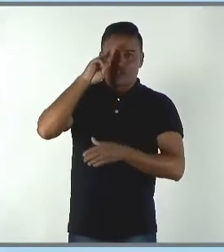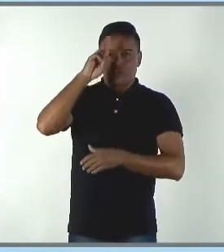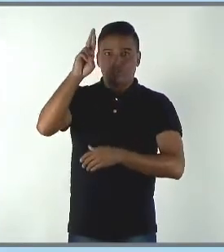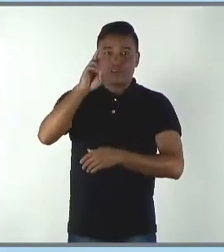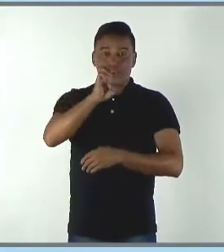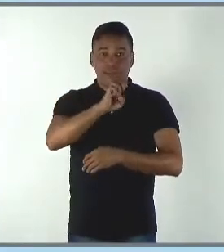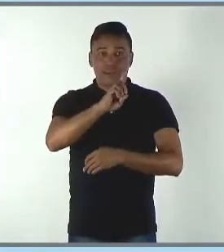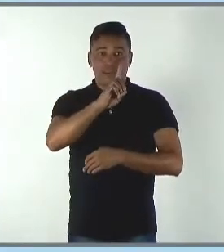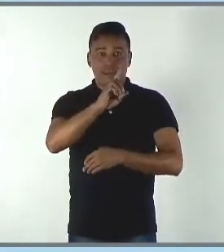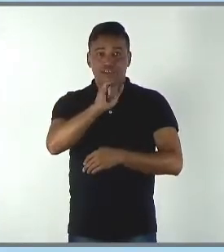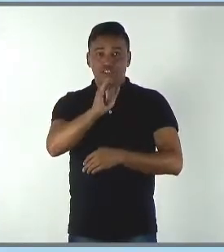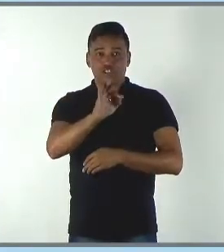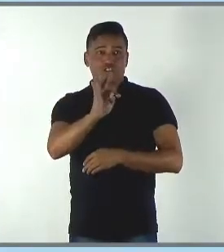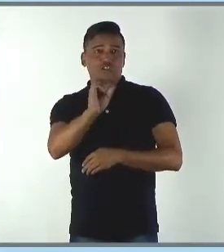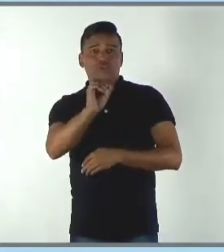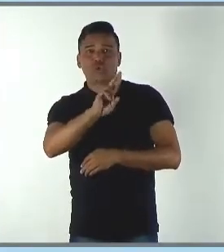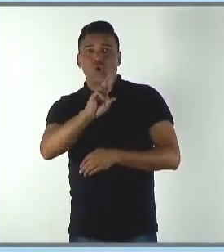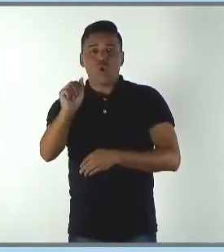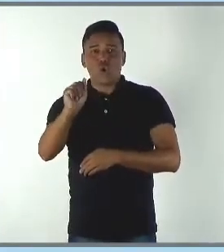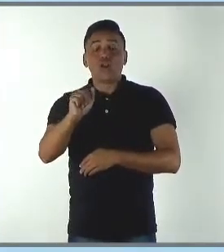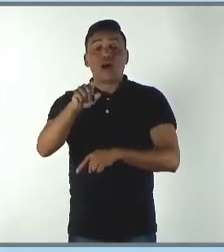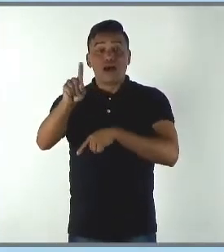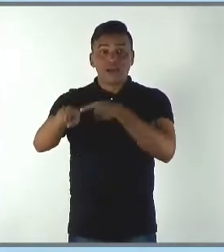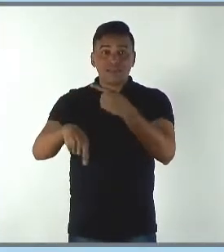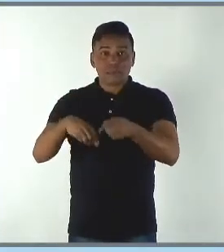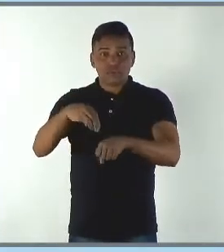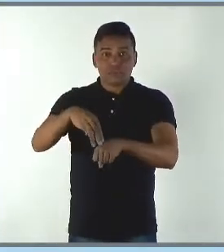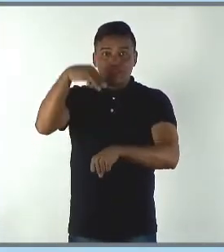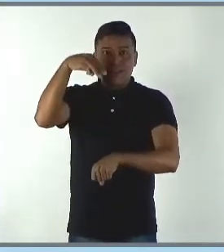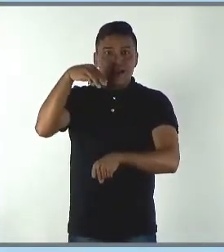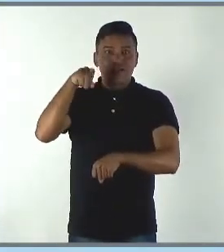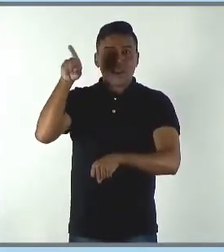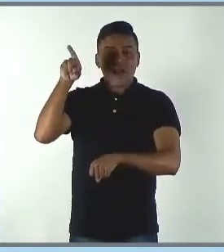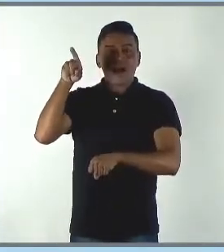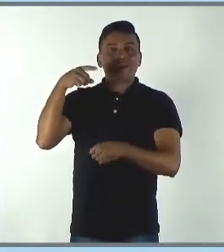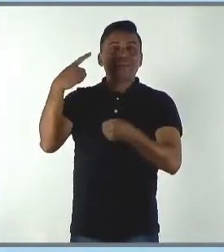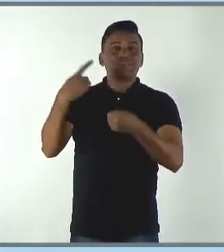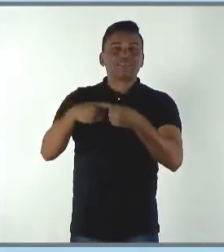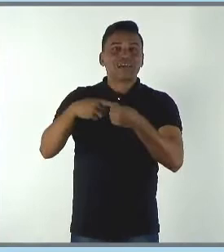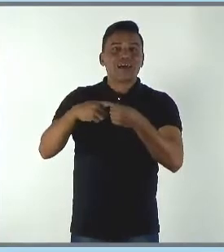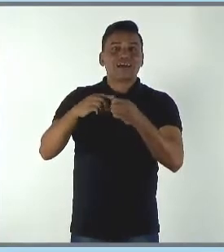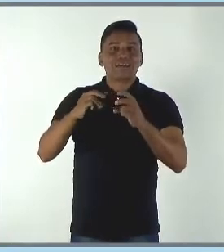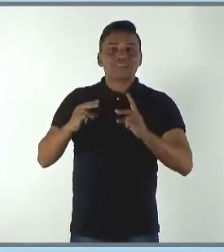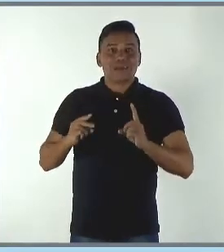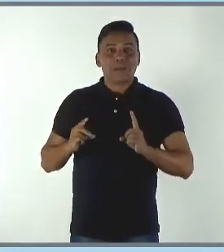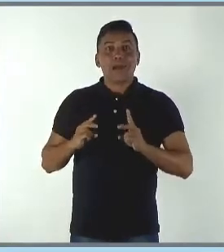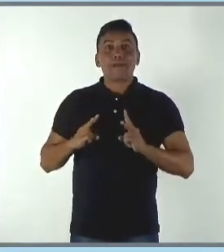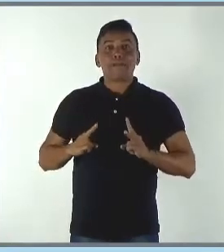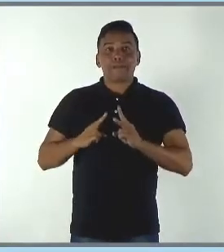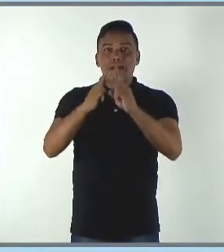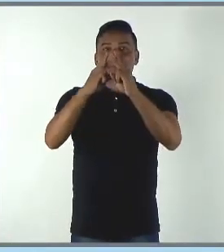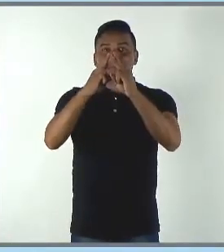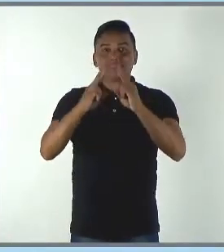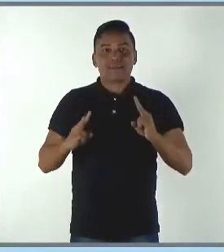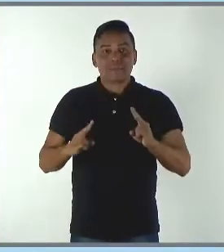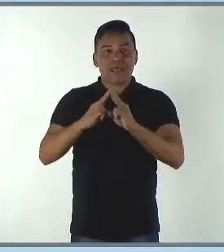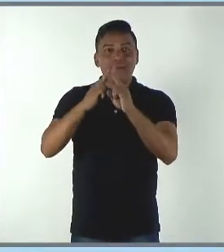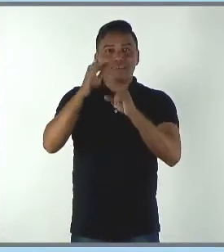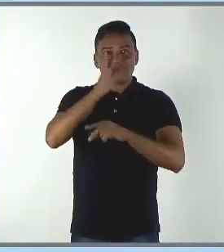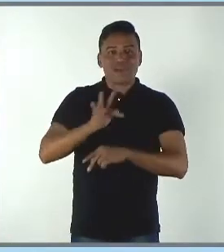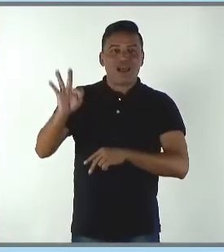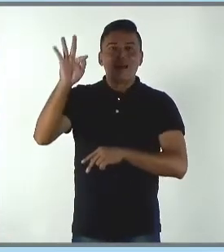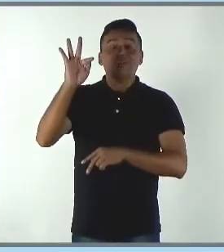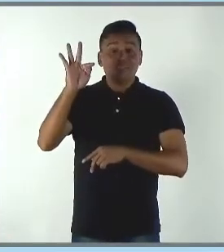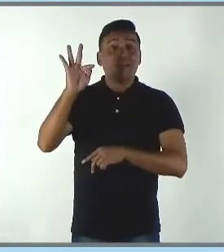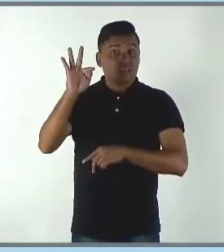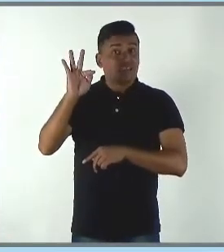vai aperfeiçoar com o mestrado que faz em editoração em Paris. E essa saída é importante. Esse capítulo da vida pessoal da Masa é decisivo